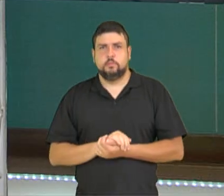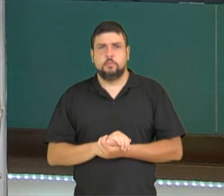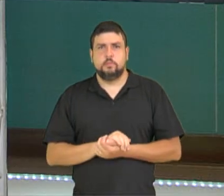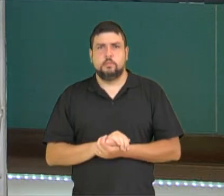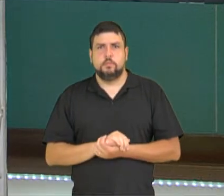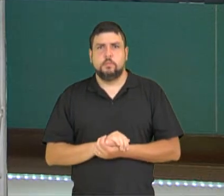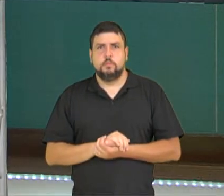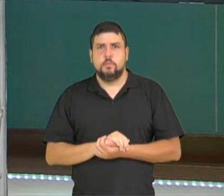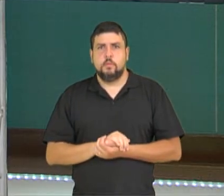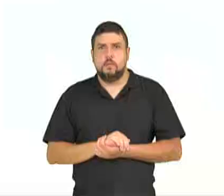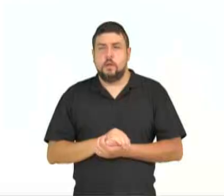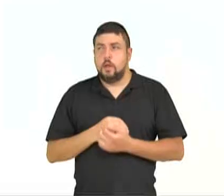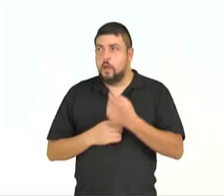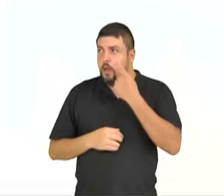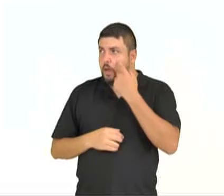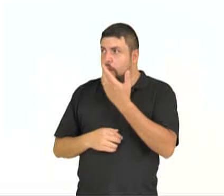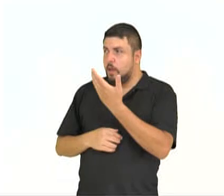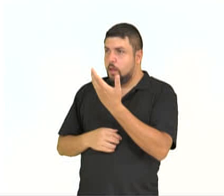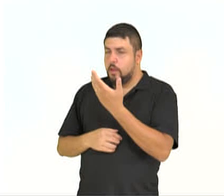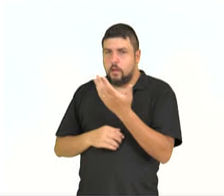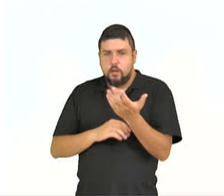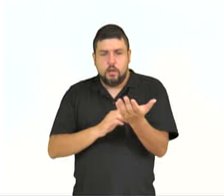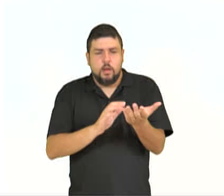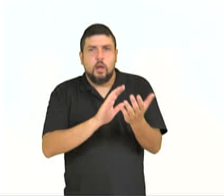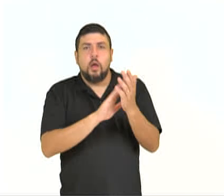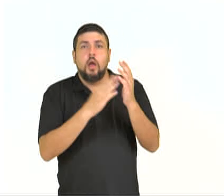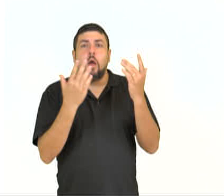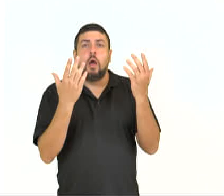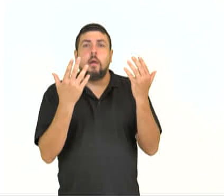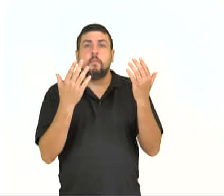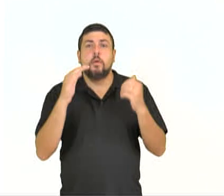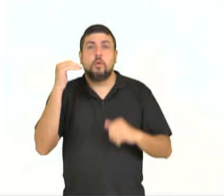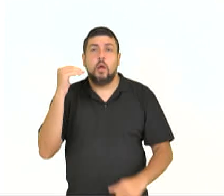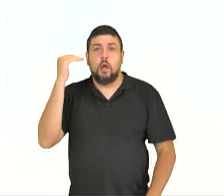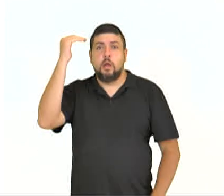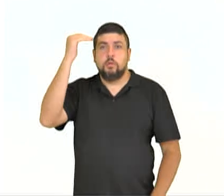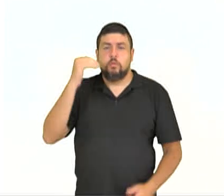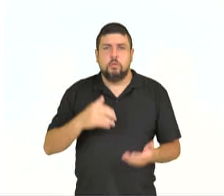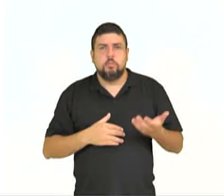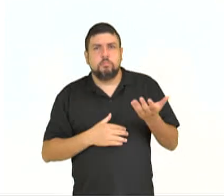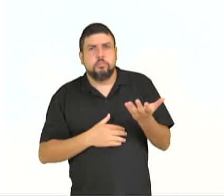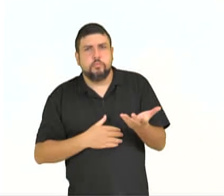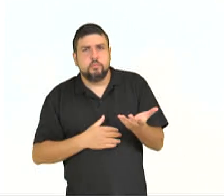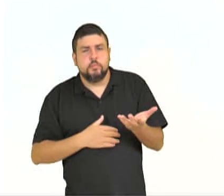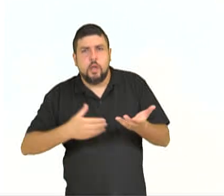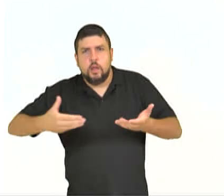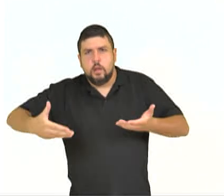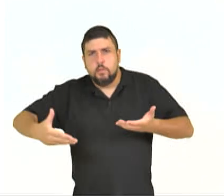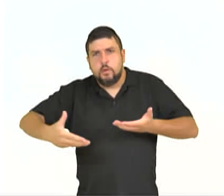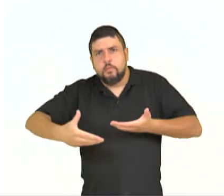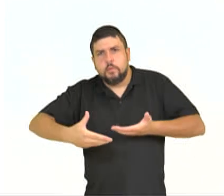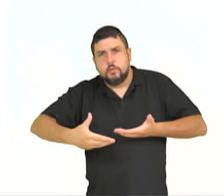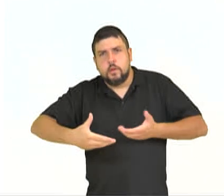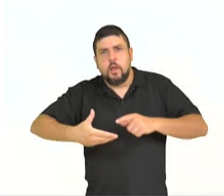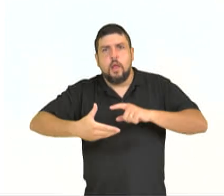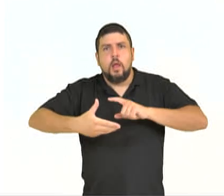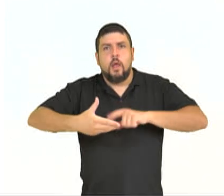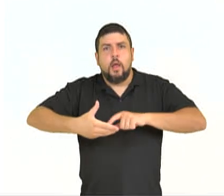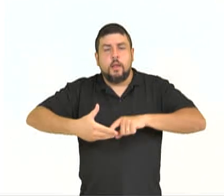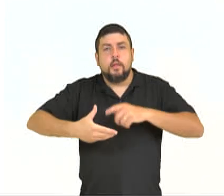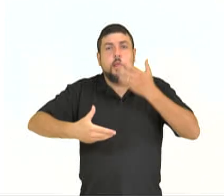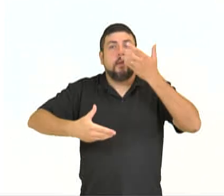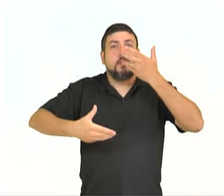Nesse cartaz, podemos ver uma mão adulta segurando uma espécie de protótipo de mão de criança. A mão de criança está